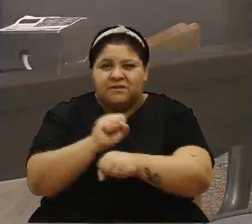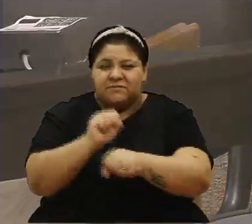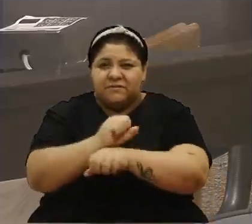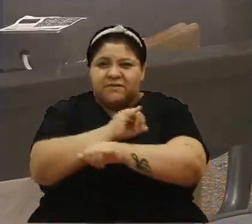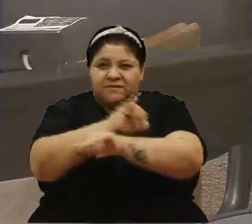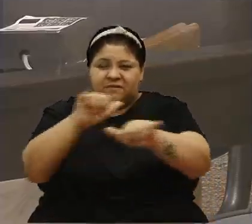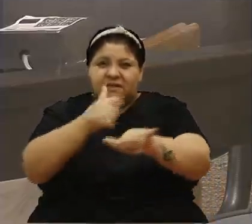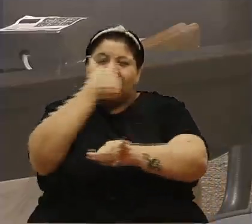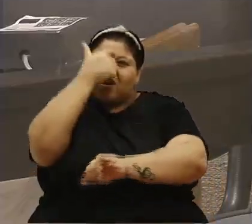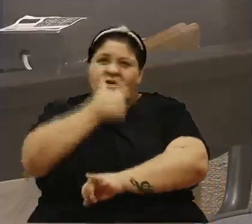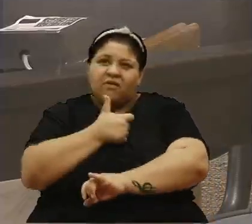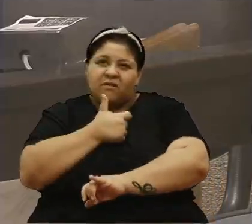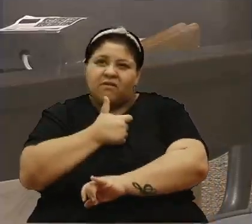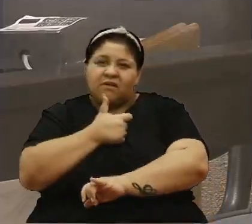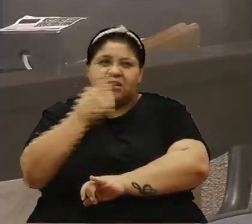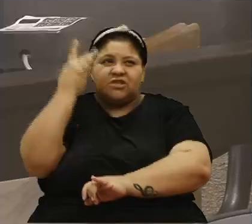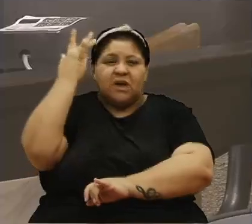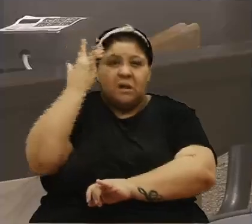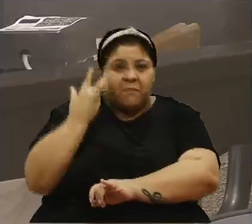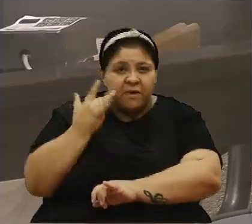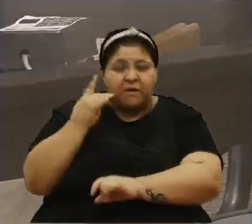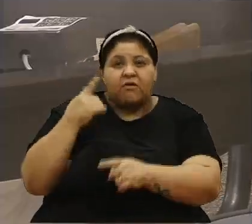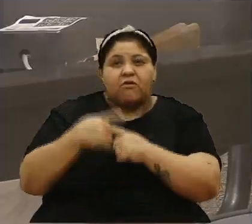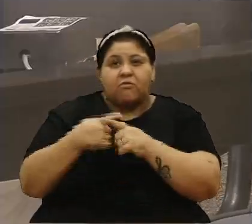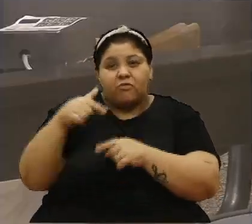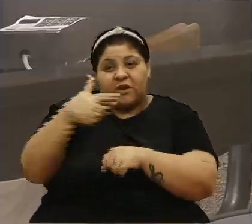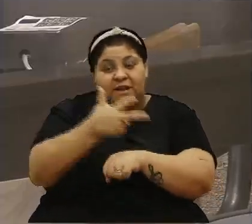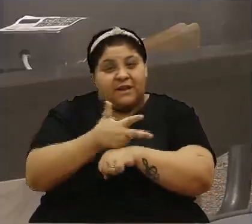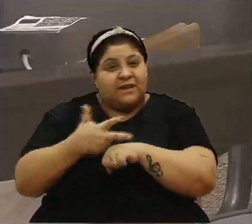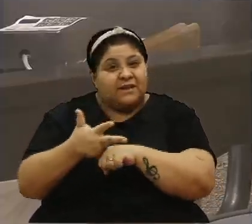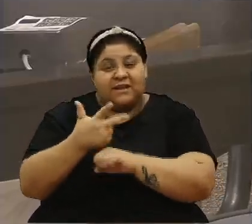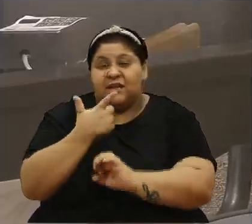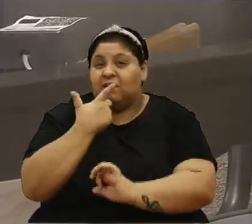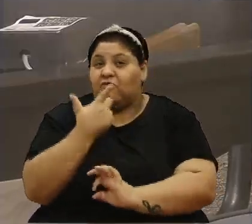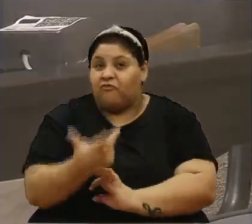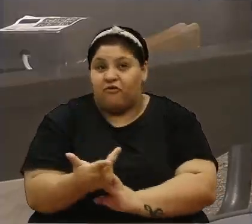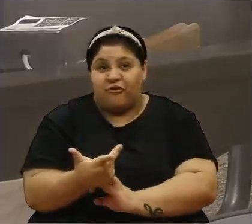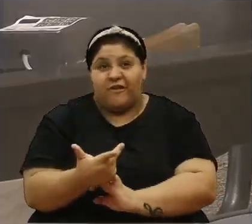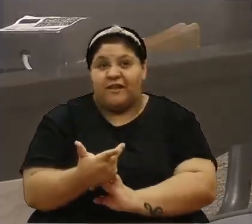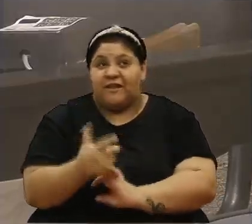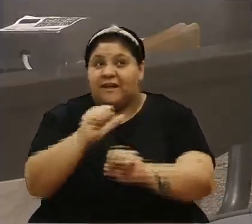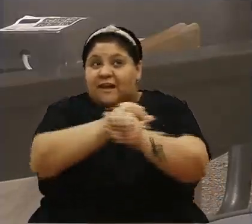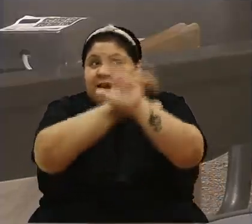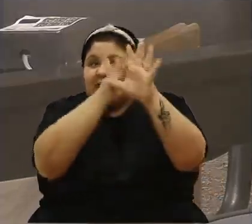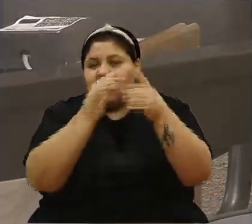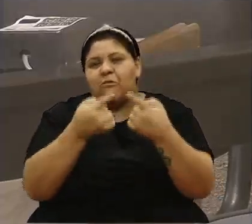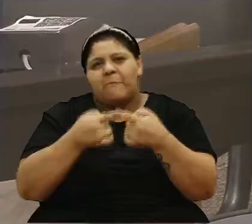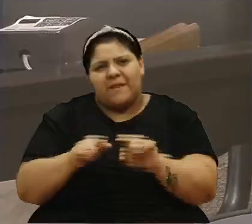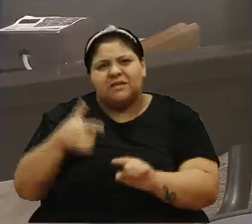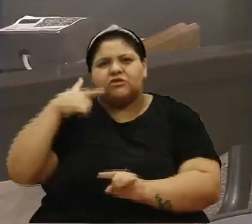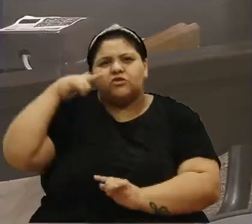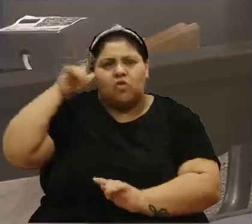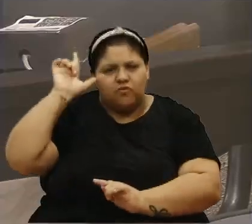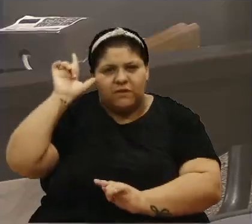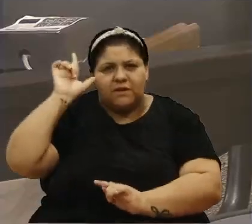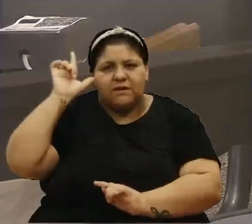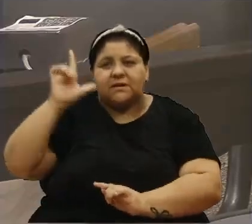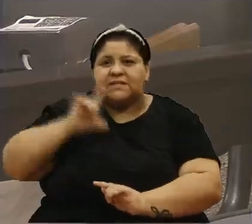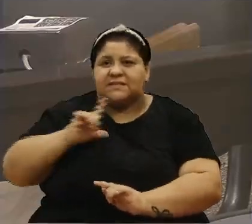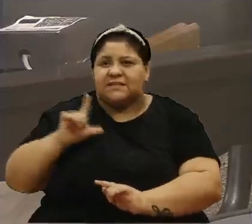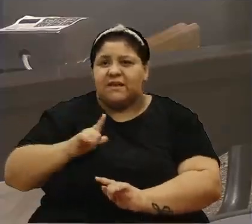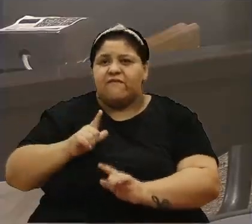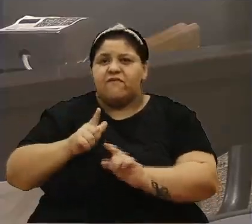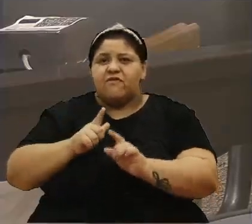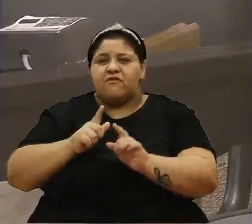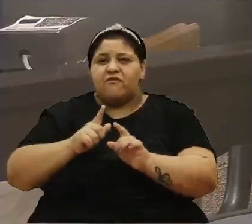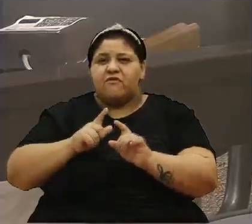que parece que vem amanhã ainda, porque nesse vídeo dele ele não fala explícito, mas ontem teve uma reportagem